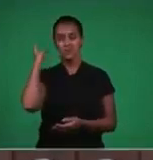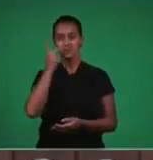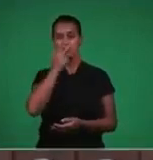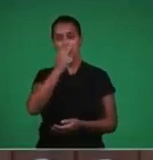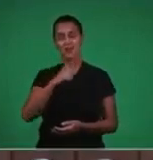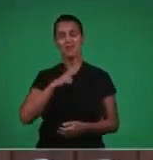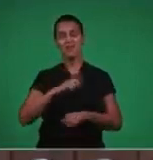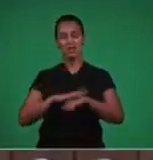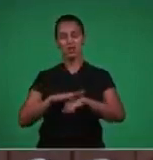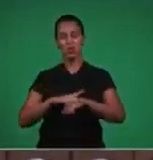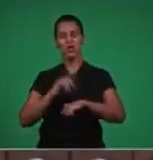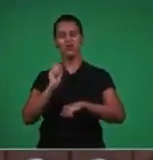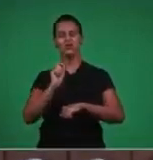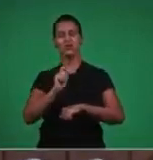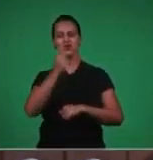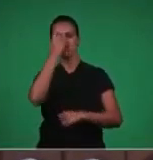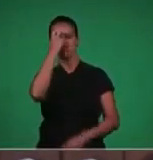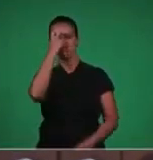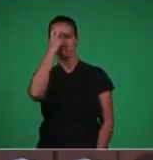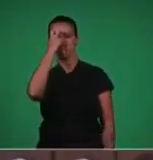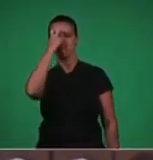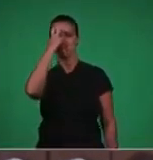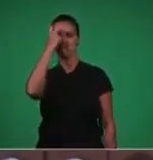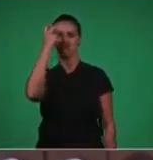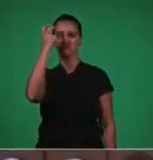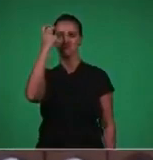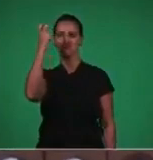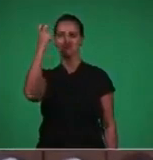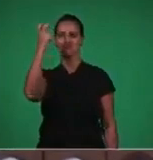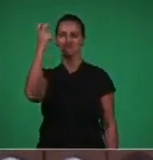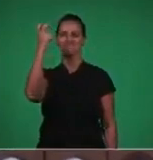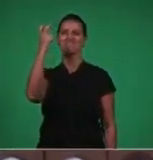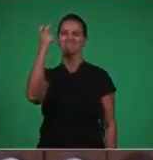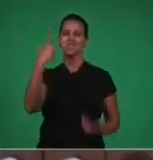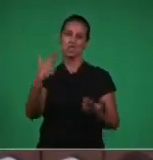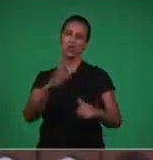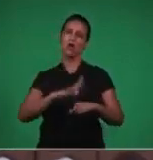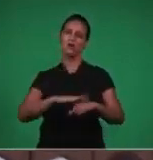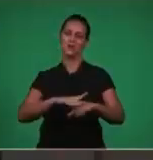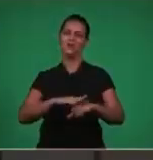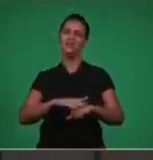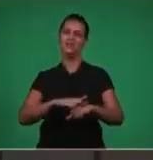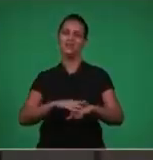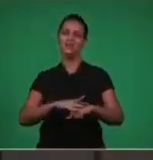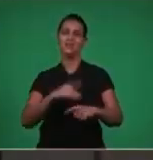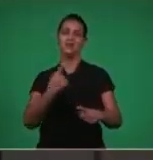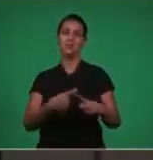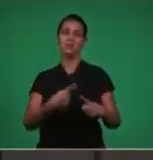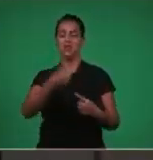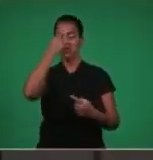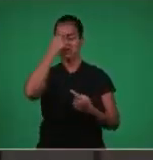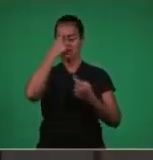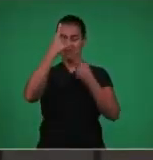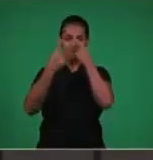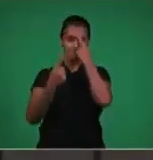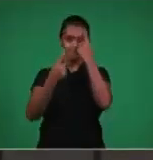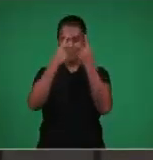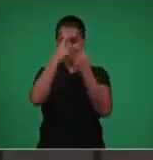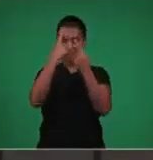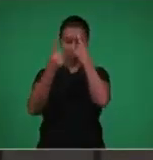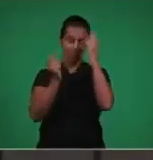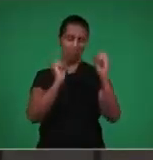cultura. Ele, para dizer que ele é culto, ele acaba com a classe toda de crianças. Porque ele inventa um monte de coisa